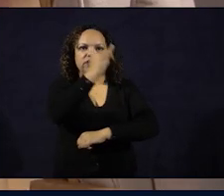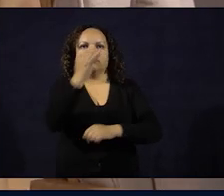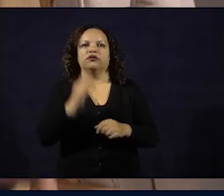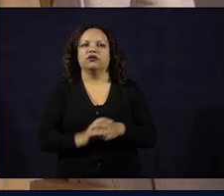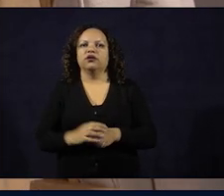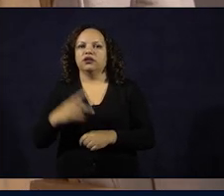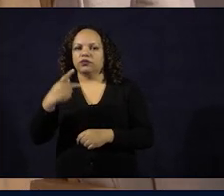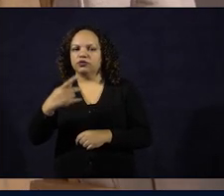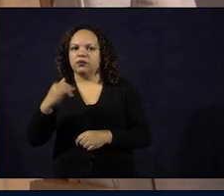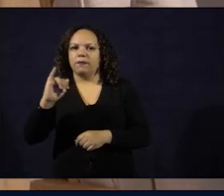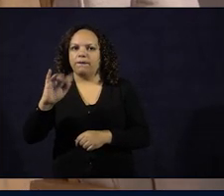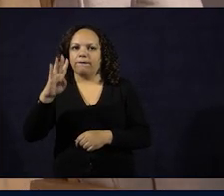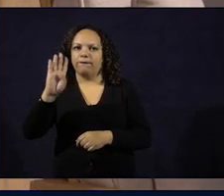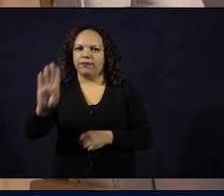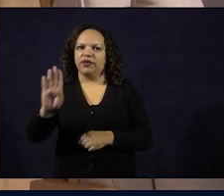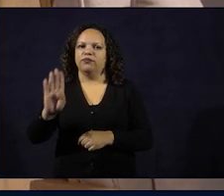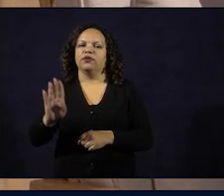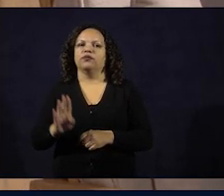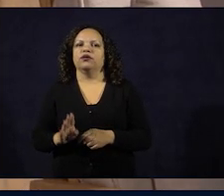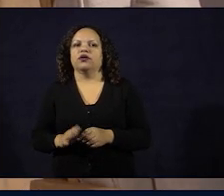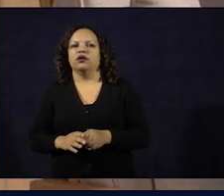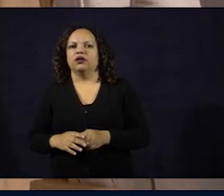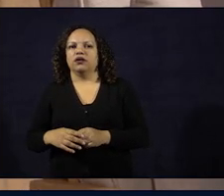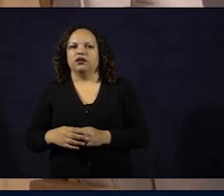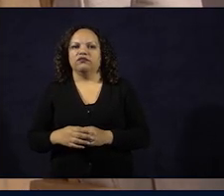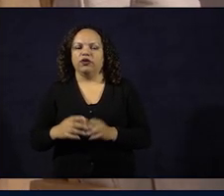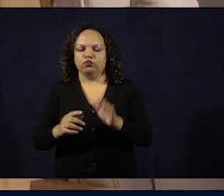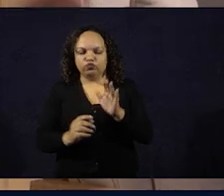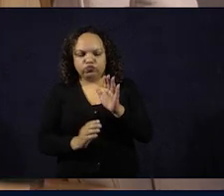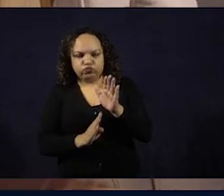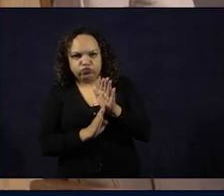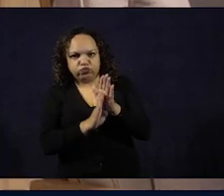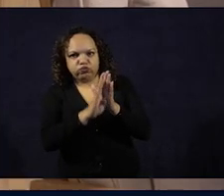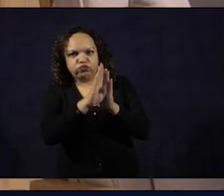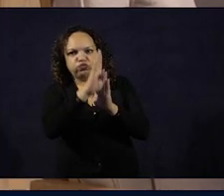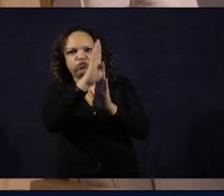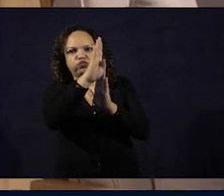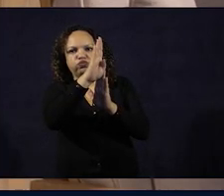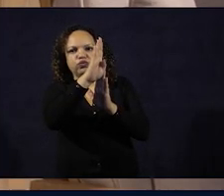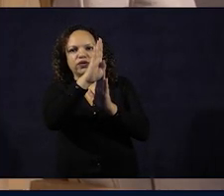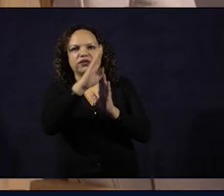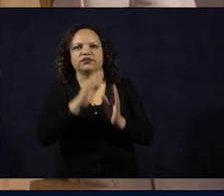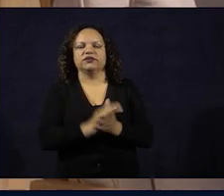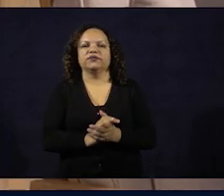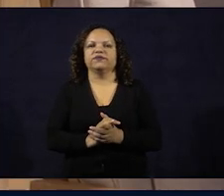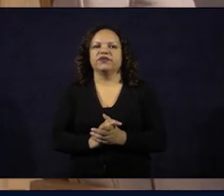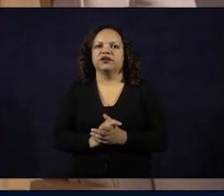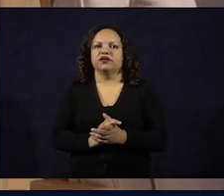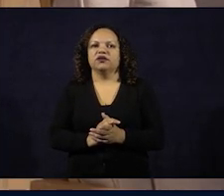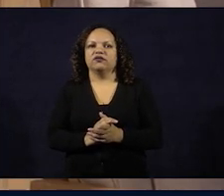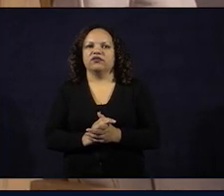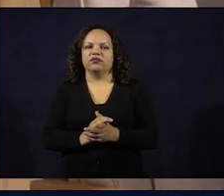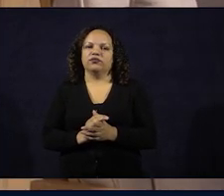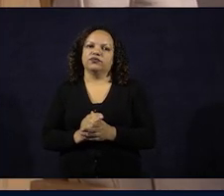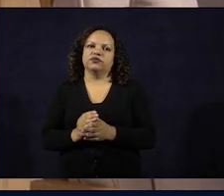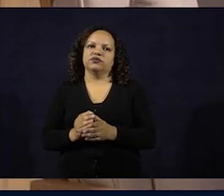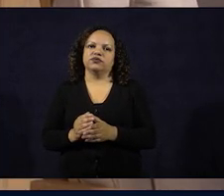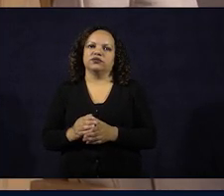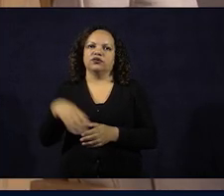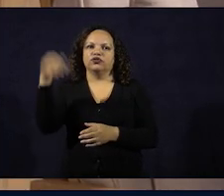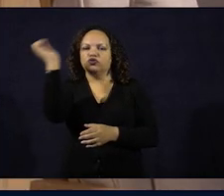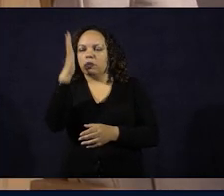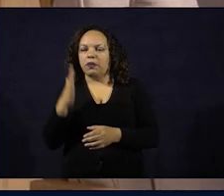revisitado pela 13ª semana consecutiva, ele vai continuar crescendo. Estamos na rota certa. Vamos sair desse eterno gerúndio do país